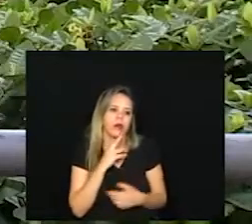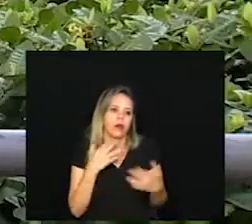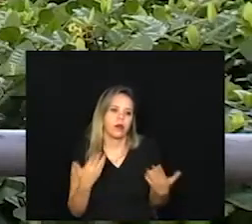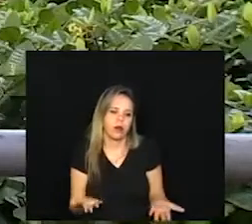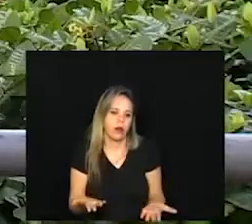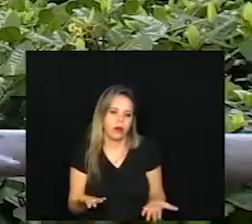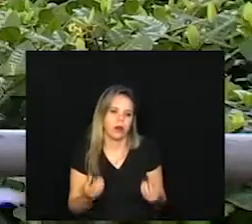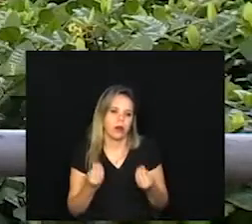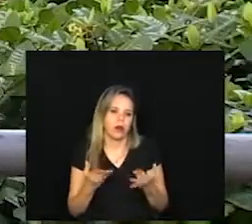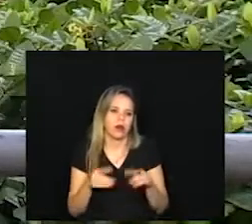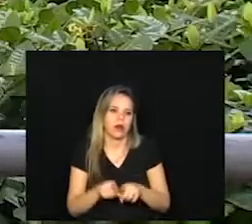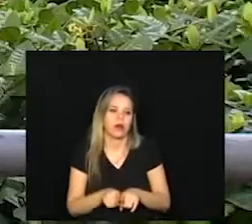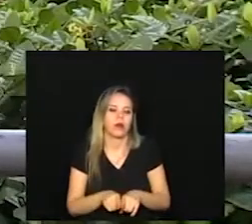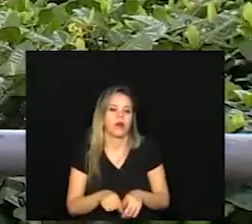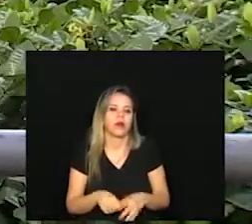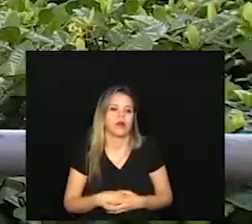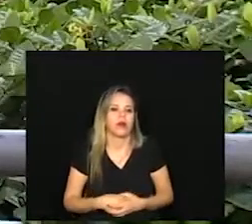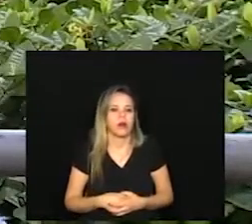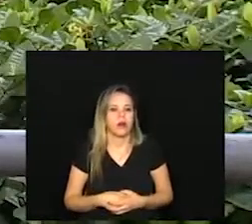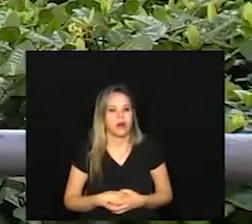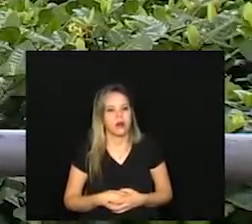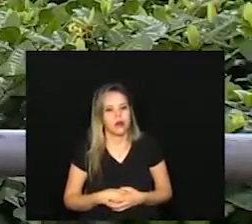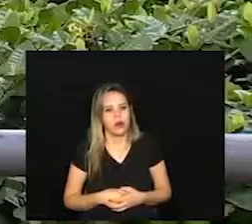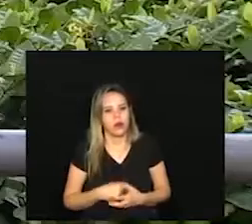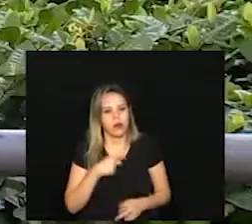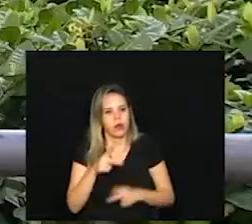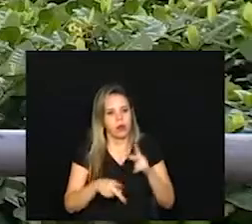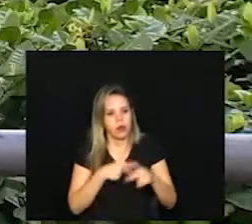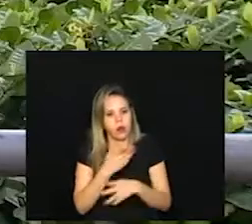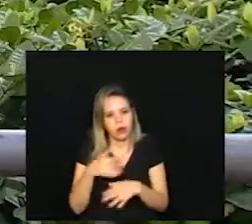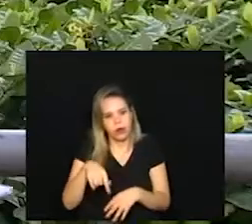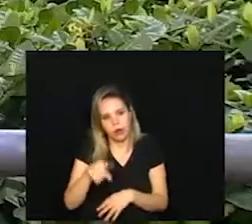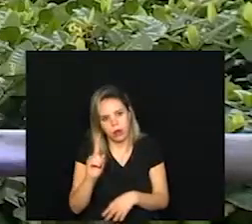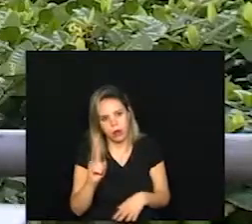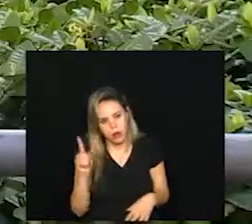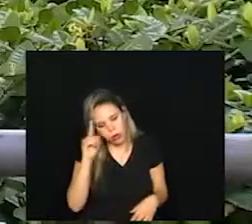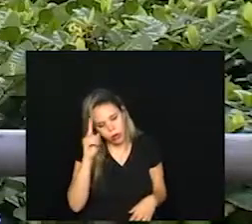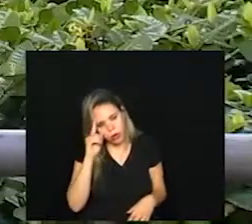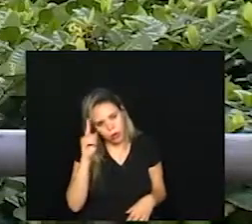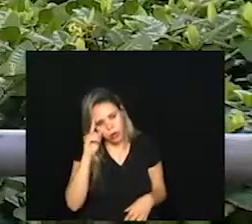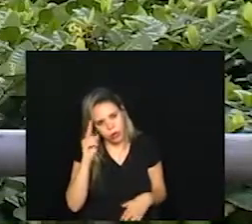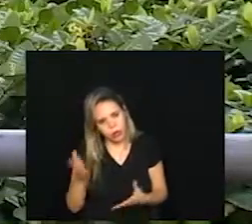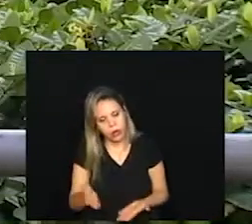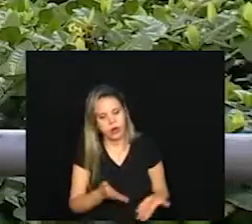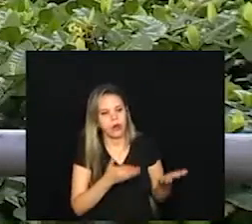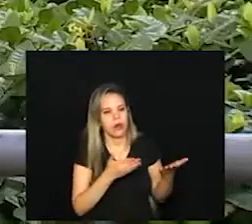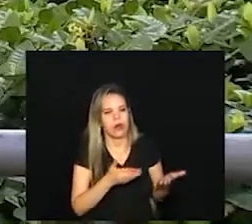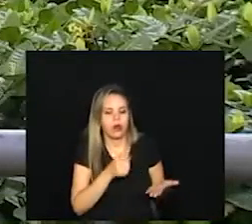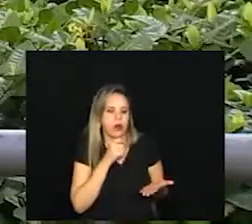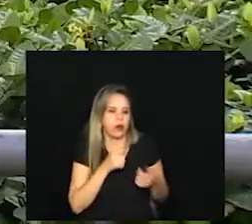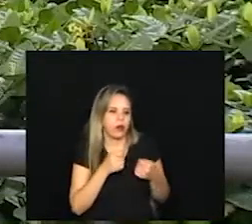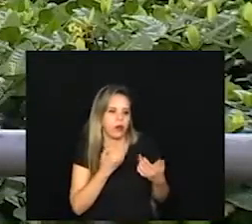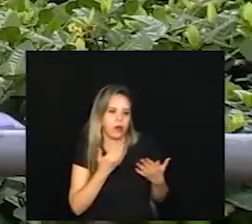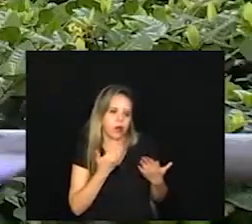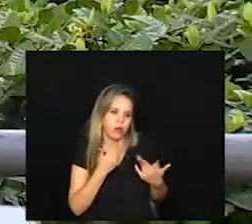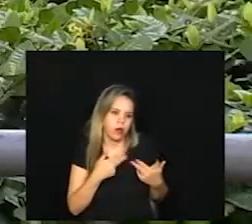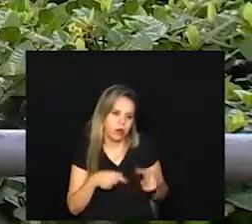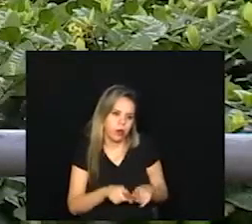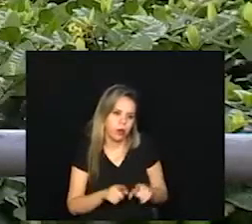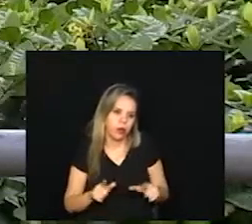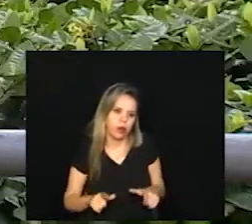Lá serão ofertados também abrigamento para aquela população que vai todos os dias retirar sua refeição neste local.